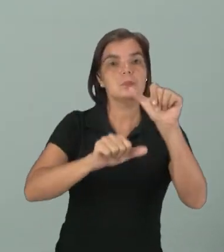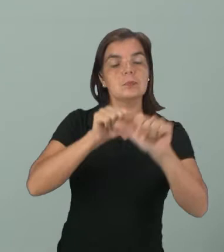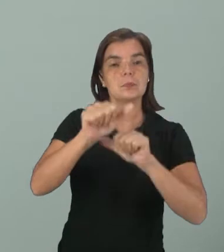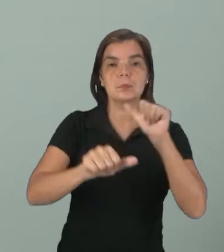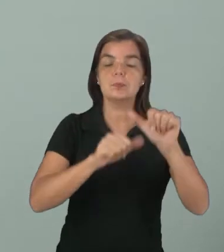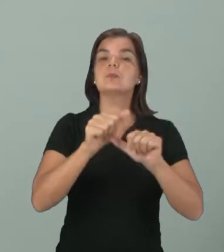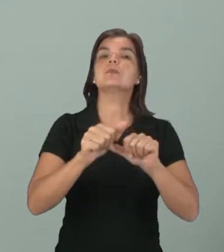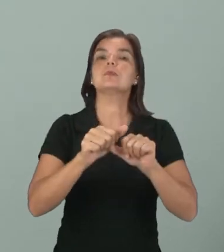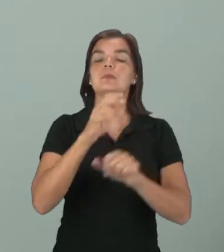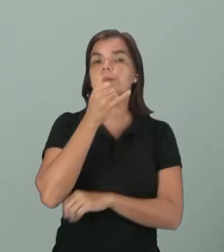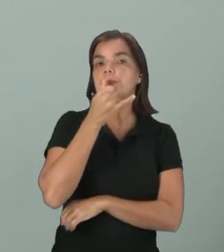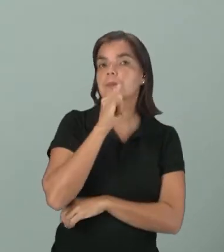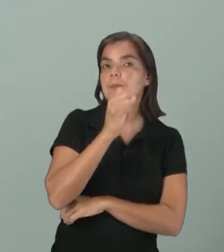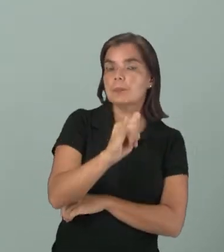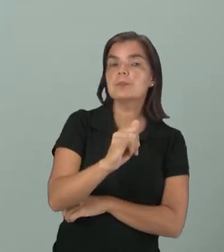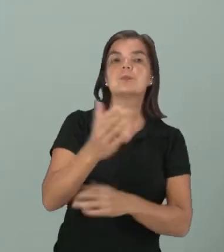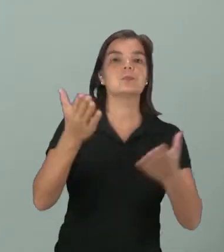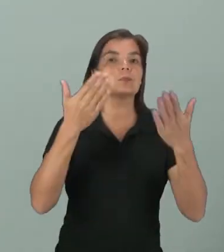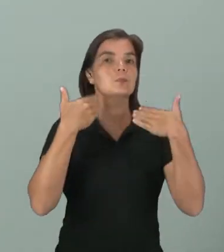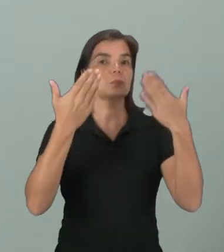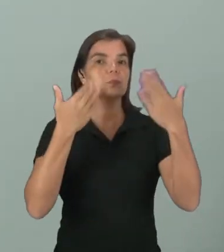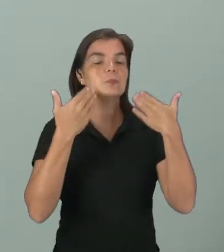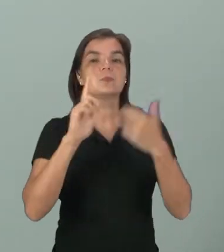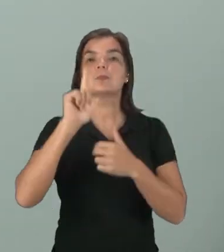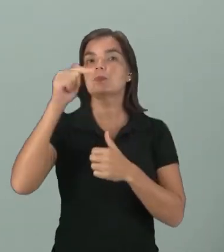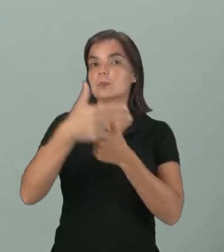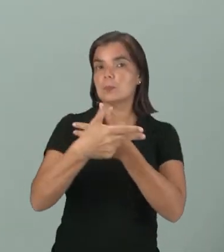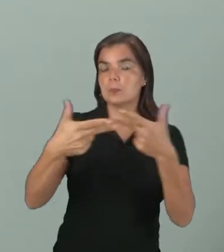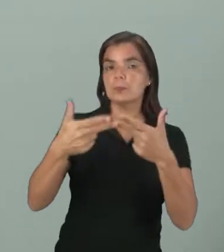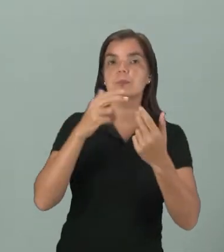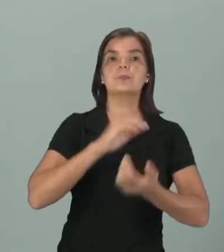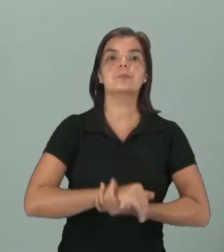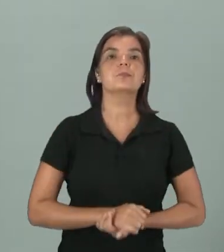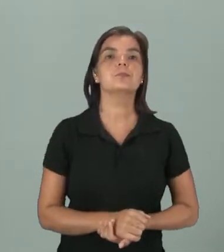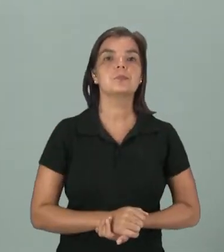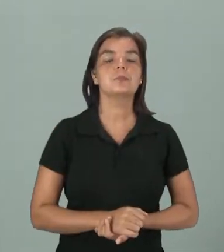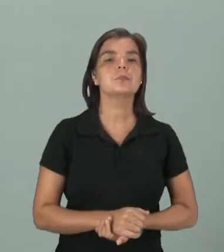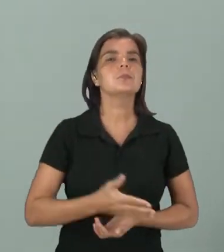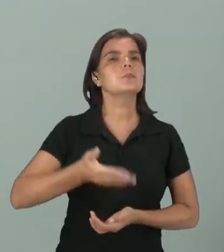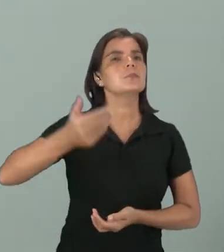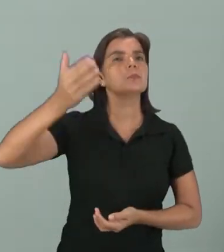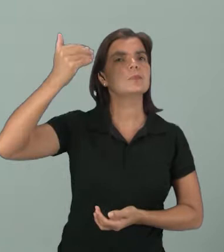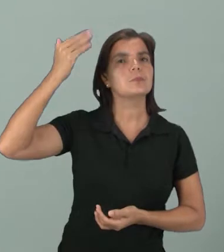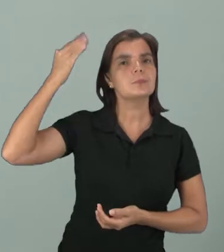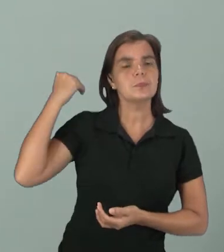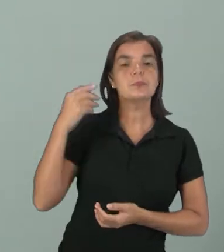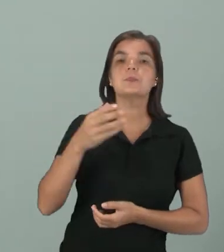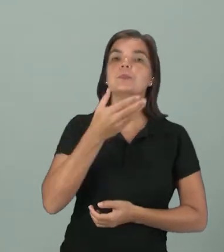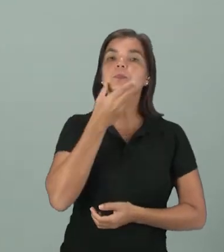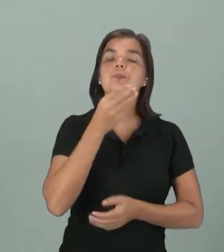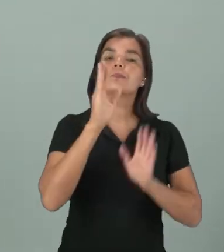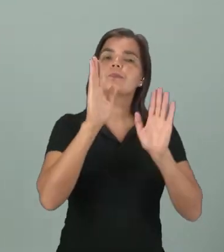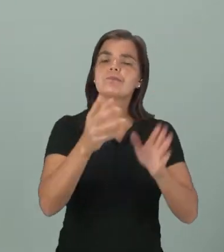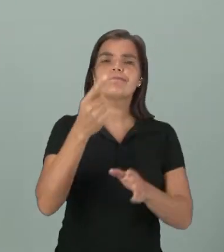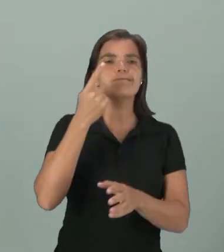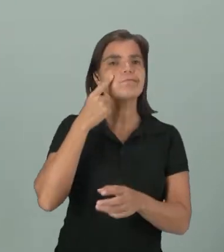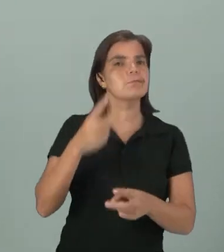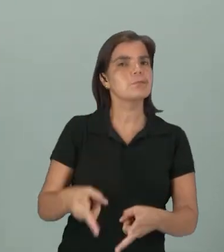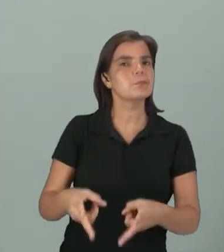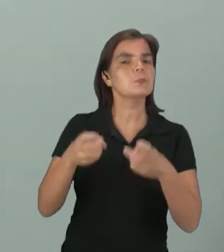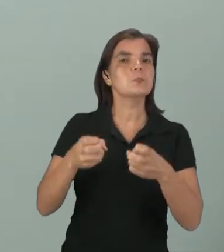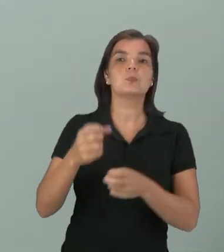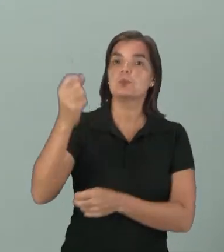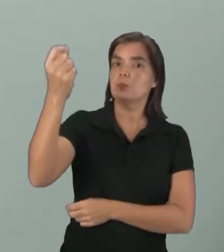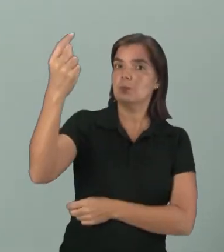às vezes, em eletricidade, em calor ou outras formas, tá? Desde muito tempo, o homem já começou a perceber que